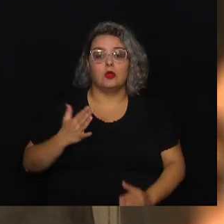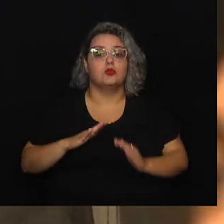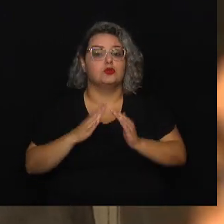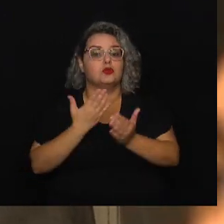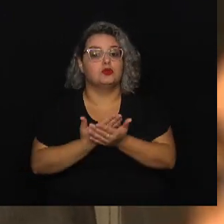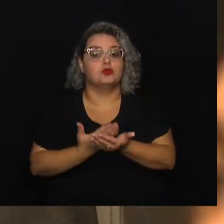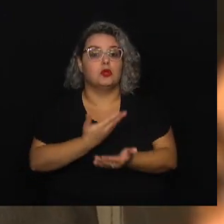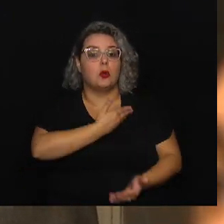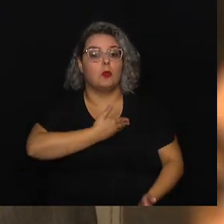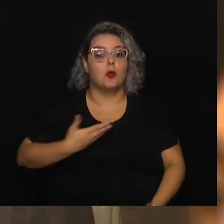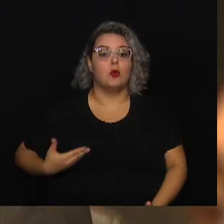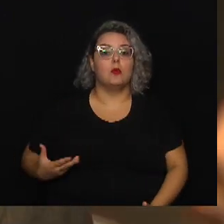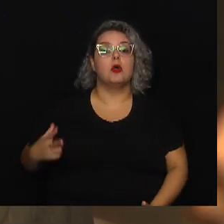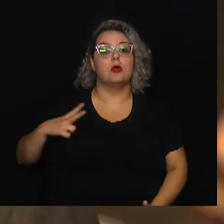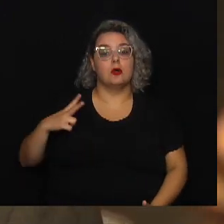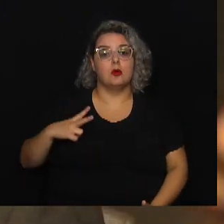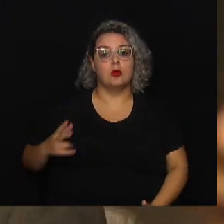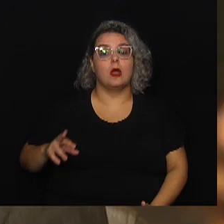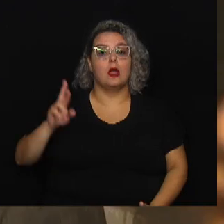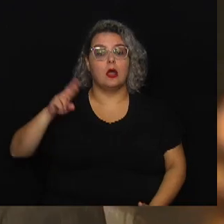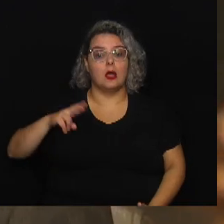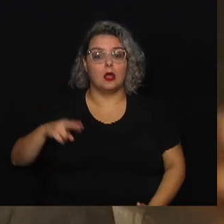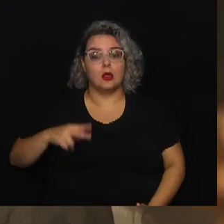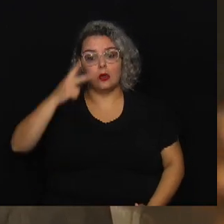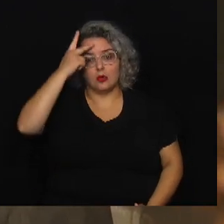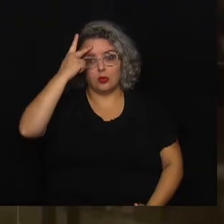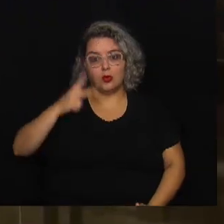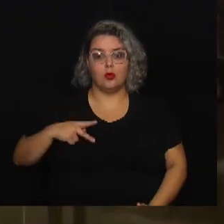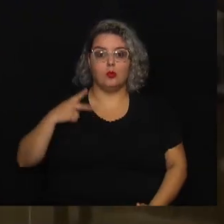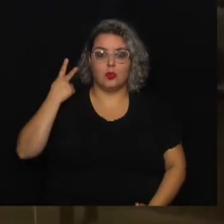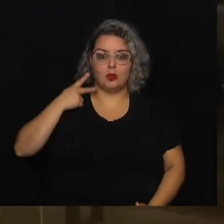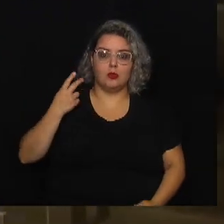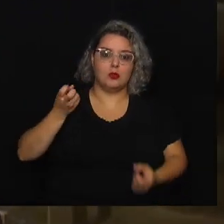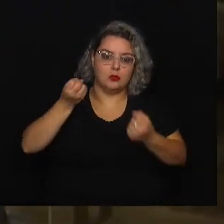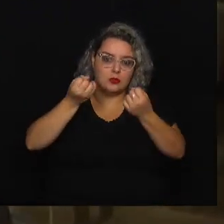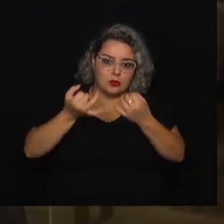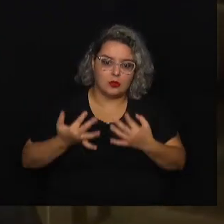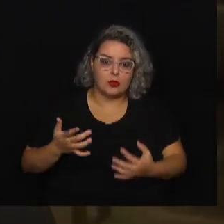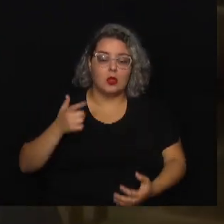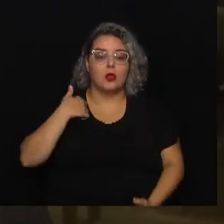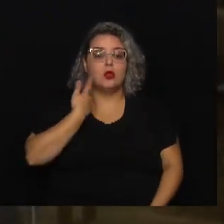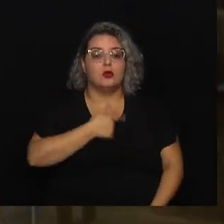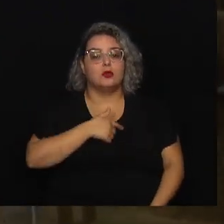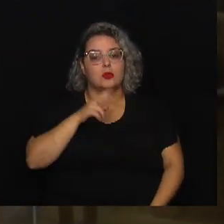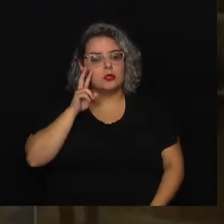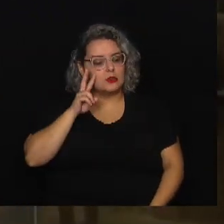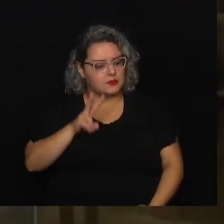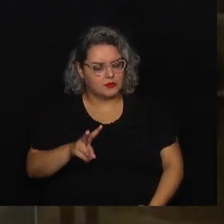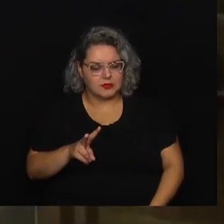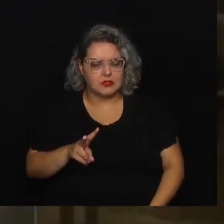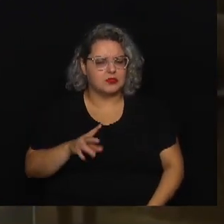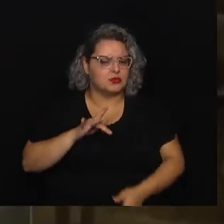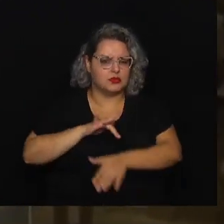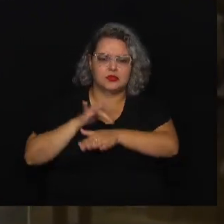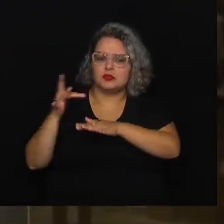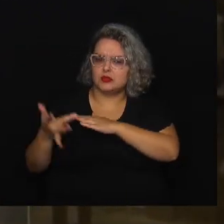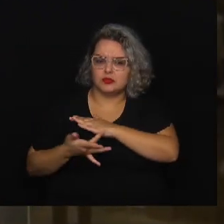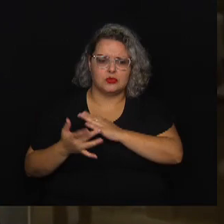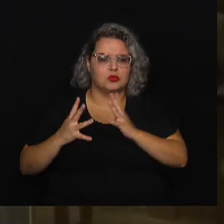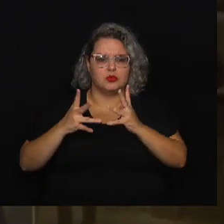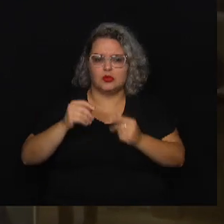e privadas. O motivo, o próprio vereador explica. Nós temos ouvido sempre no noticiário do Brasil